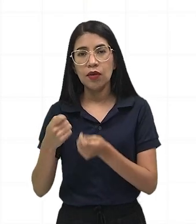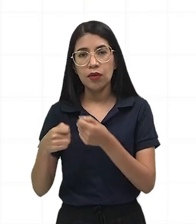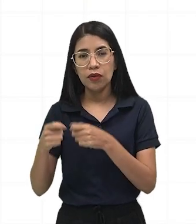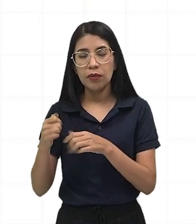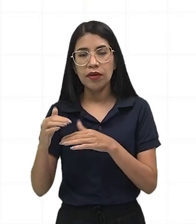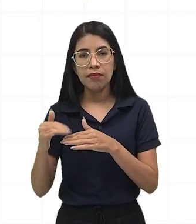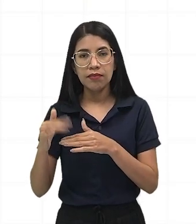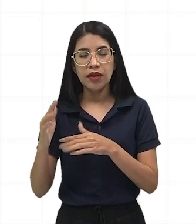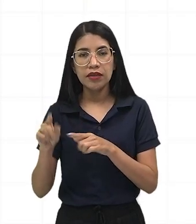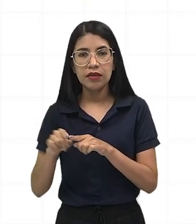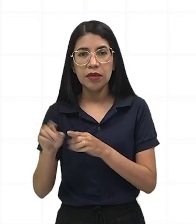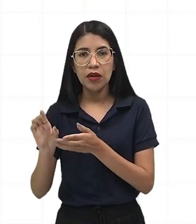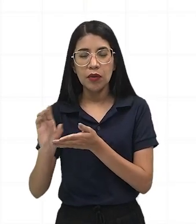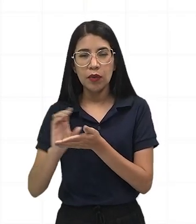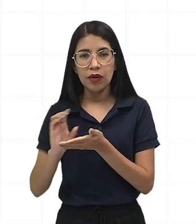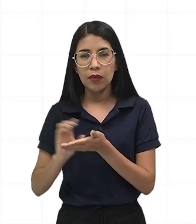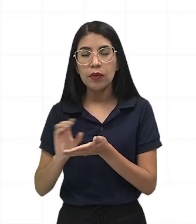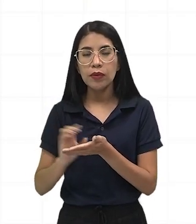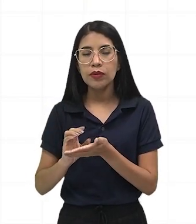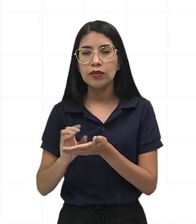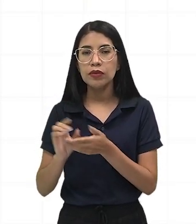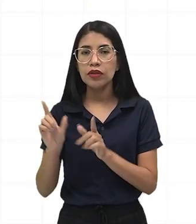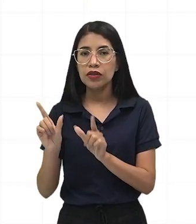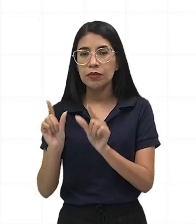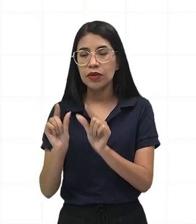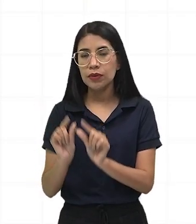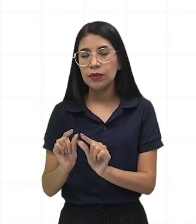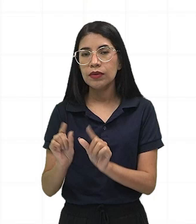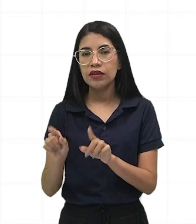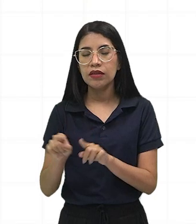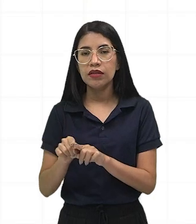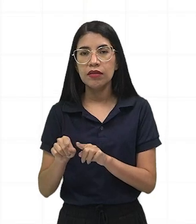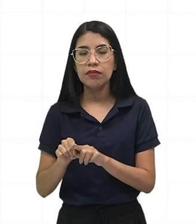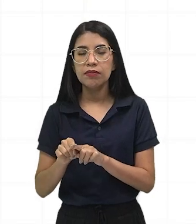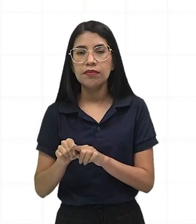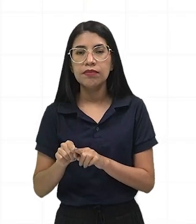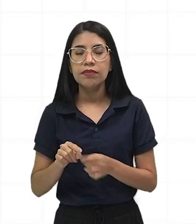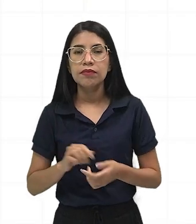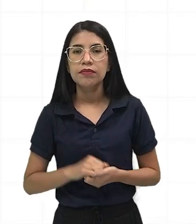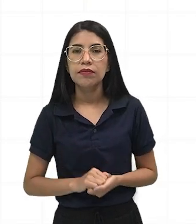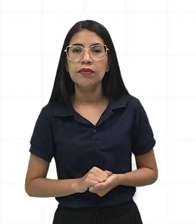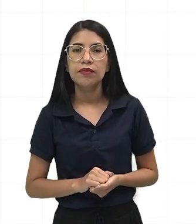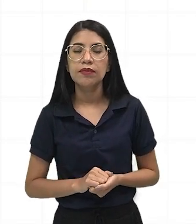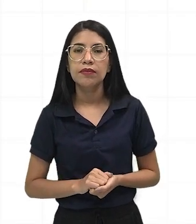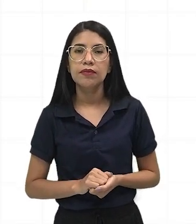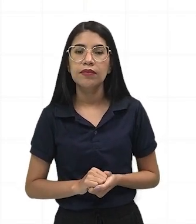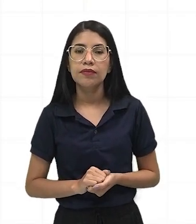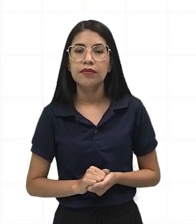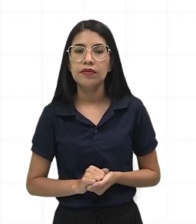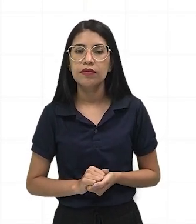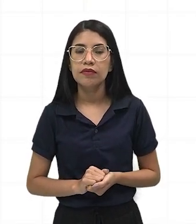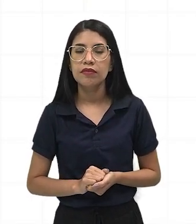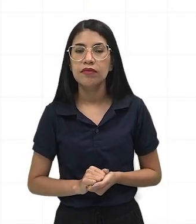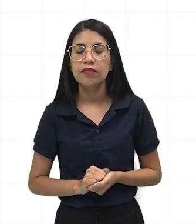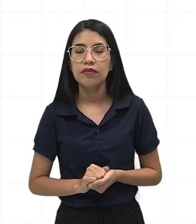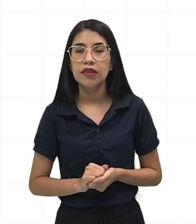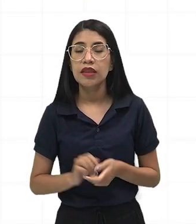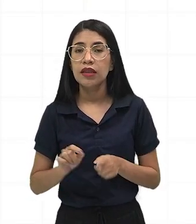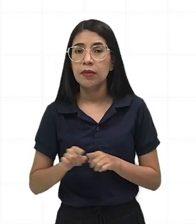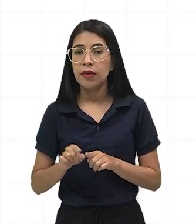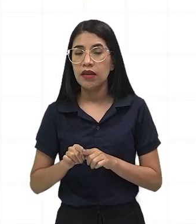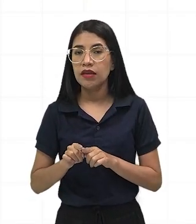geralmente, na maioria das vezes, sim, mais econômica. Além de mais econômica,